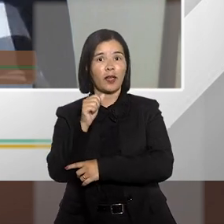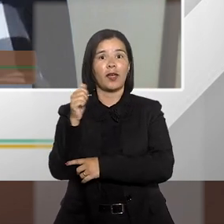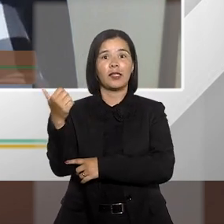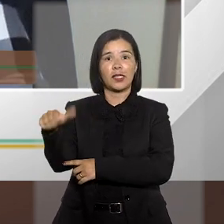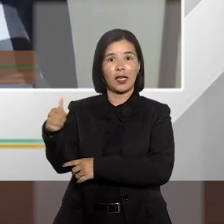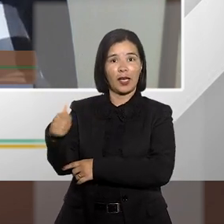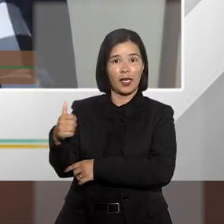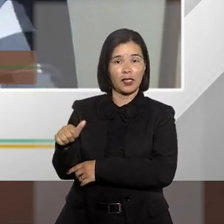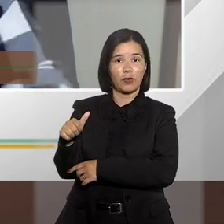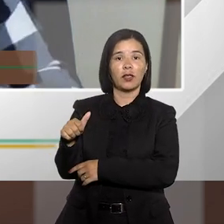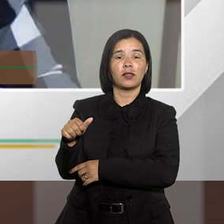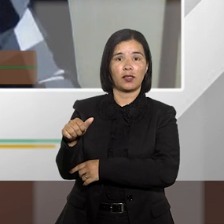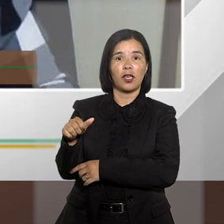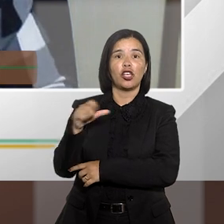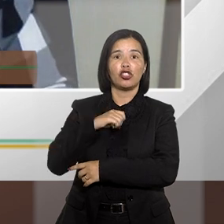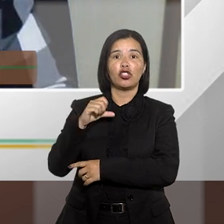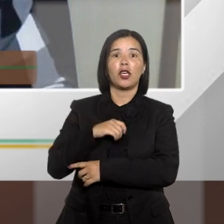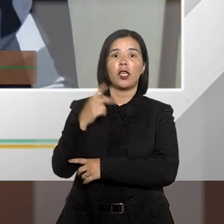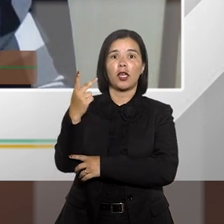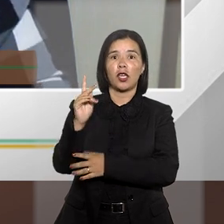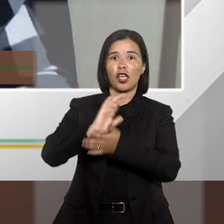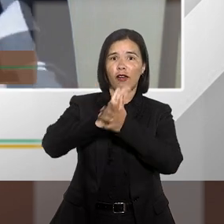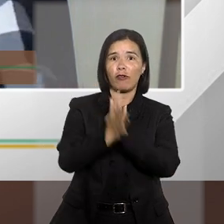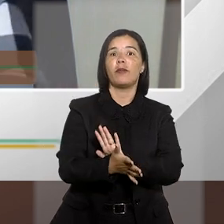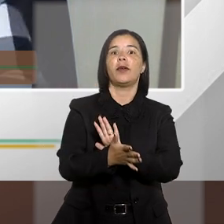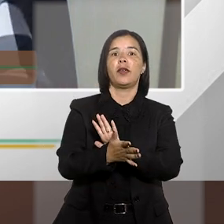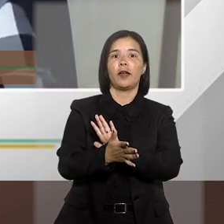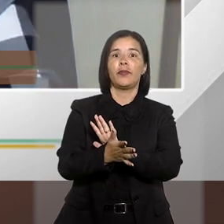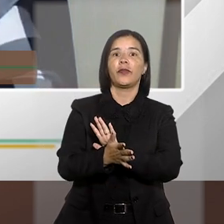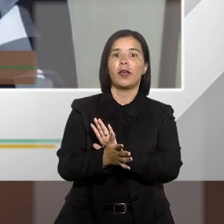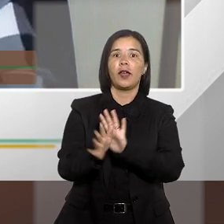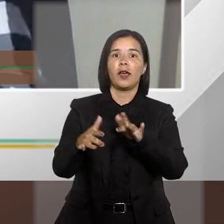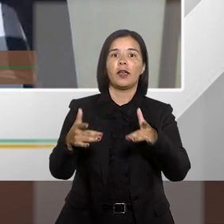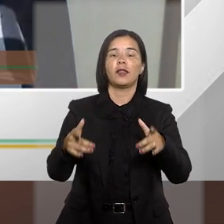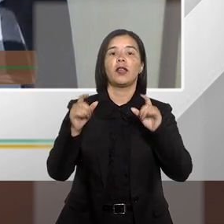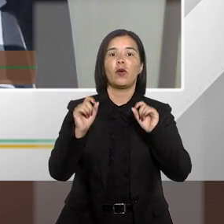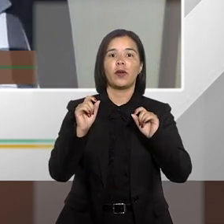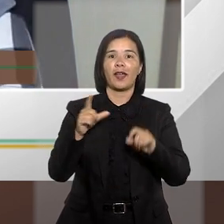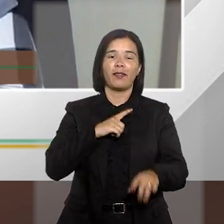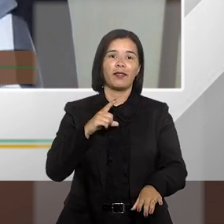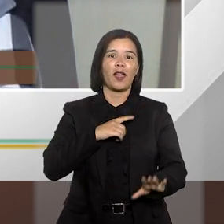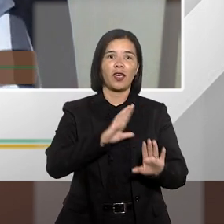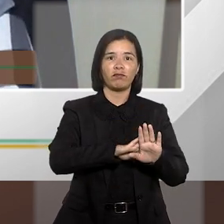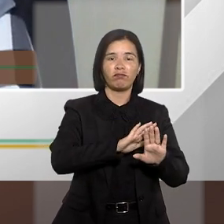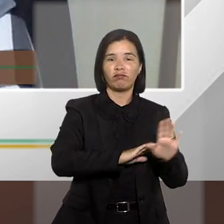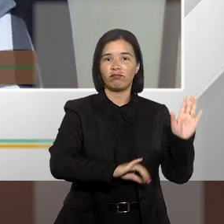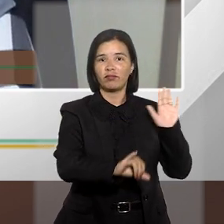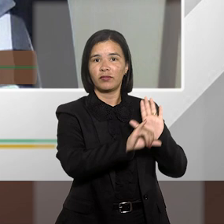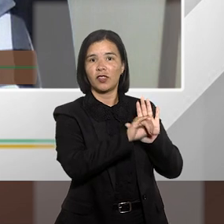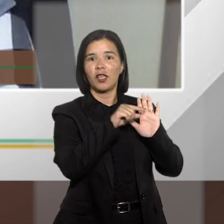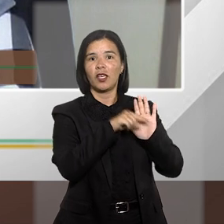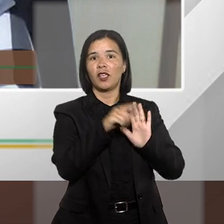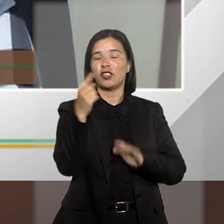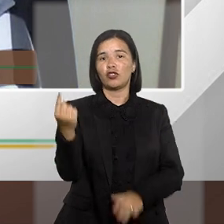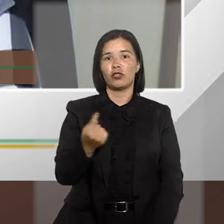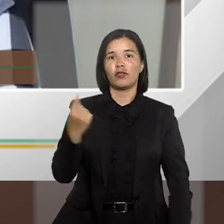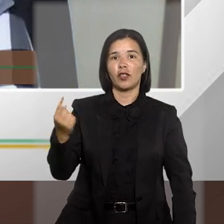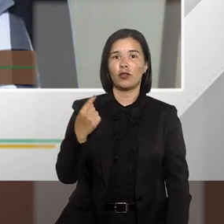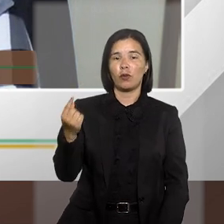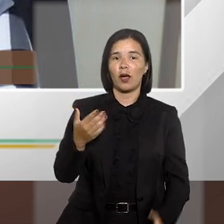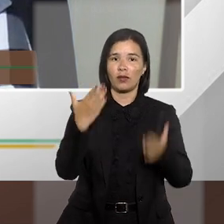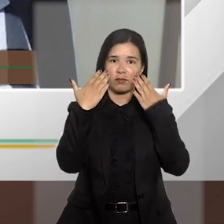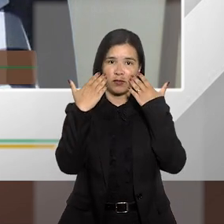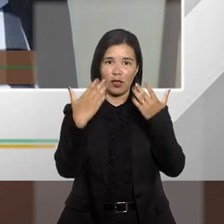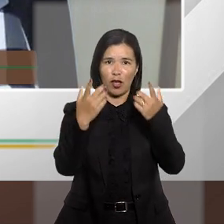a lesbofobia, a violência contra pessoas bissexuais, bifobia. Então, tentar, a partir das identidades individuais,